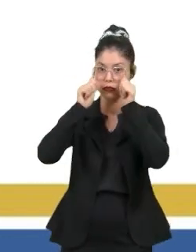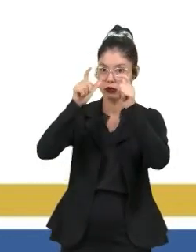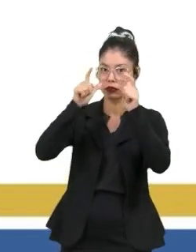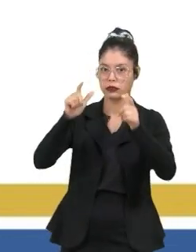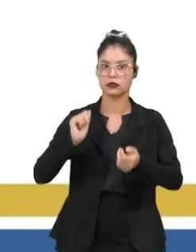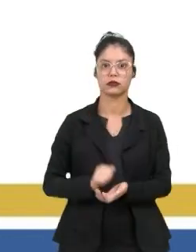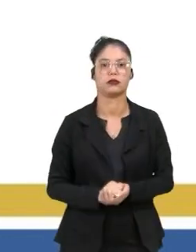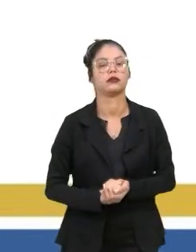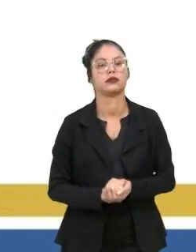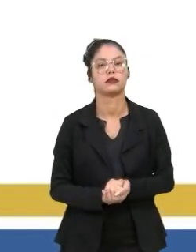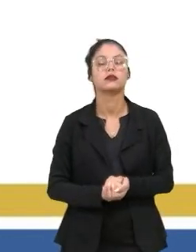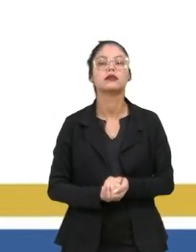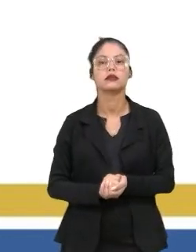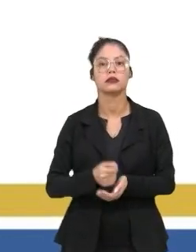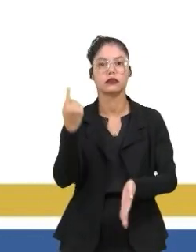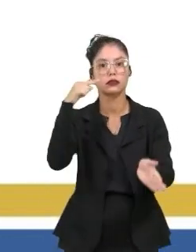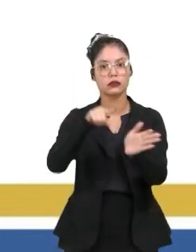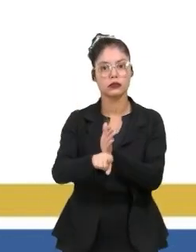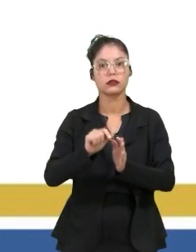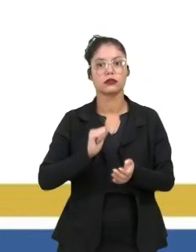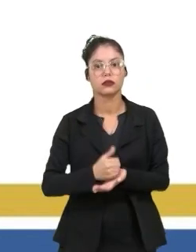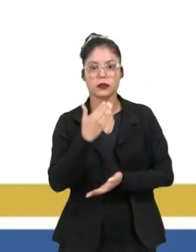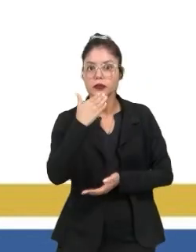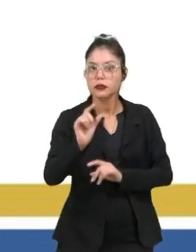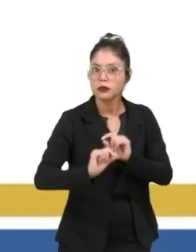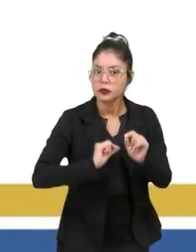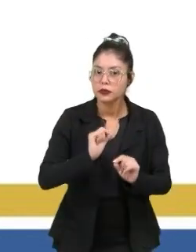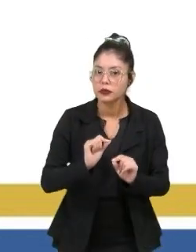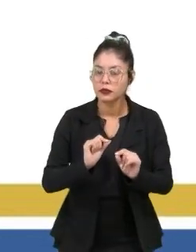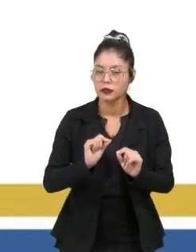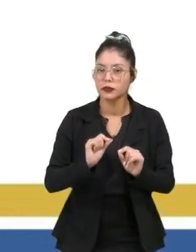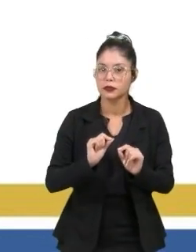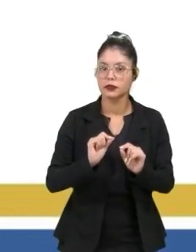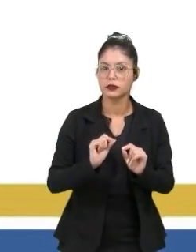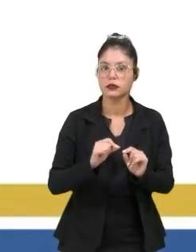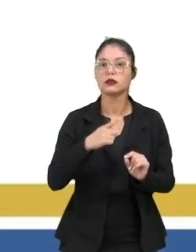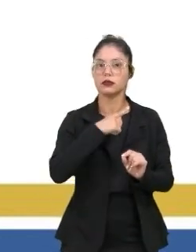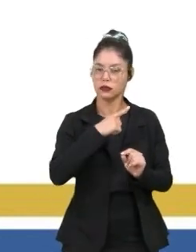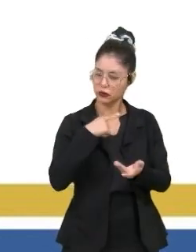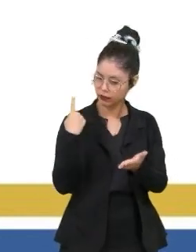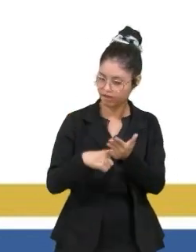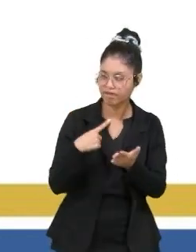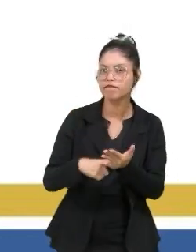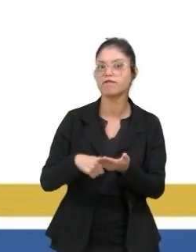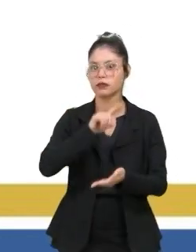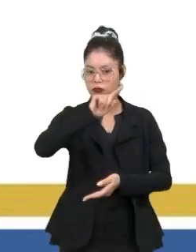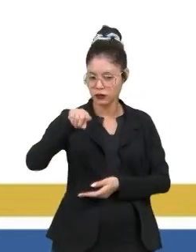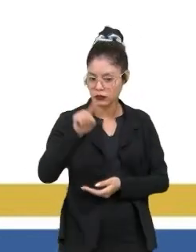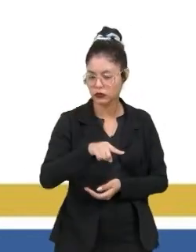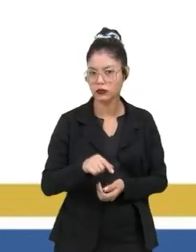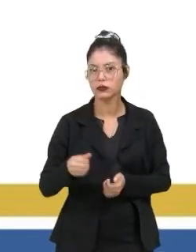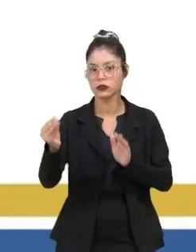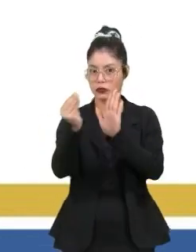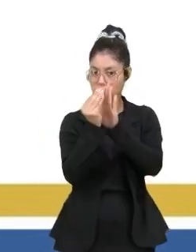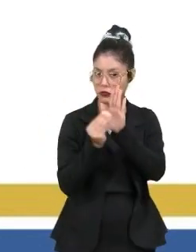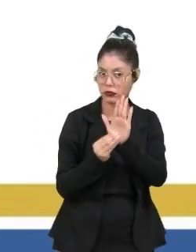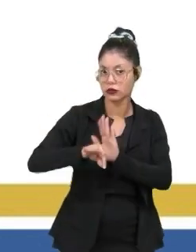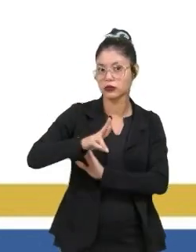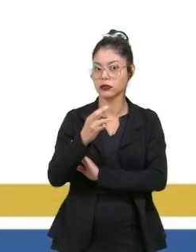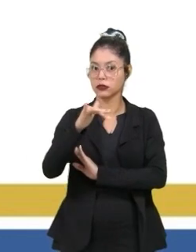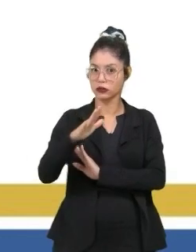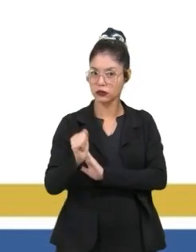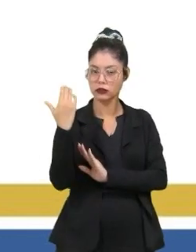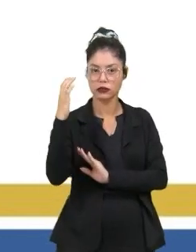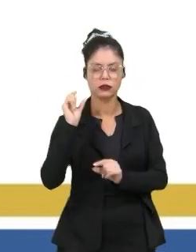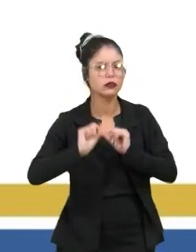nas alternativas da questão, ele pede aqui que seja marcada uma alternativa que esteja em notação científica. O que